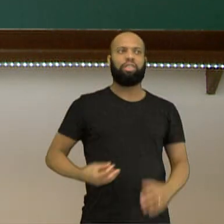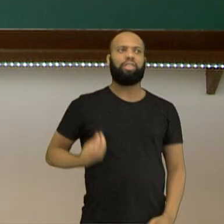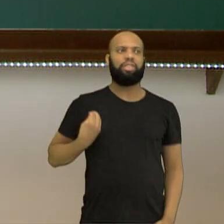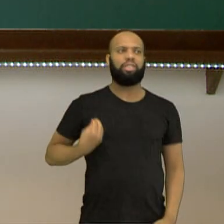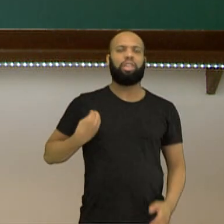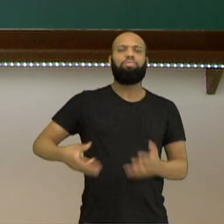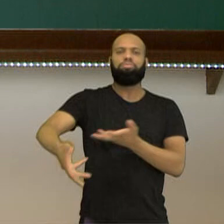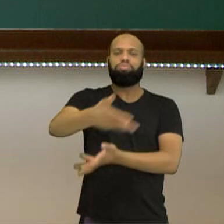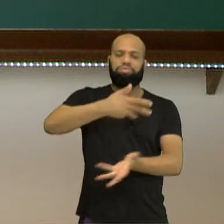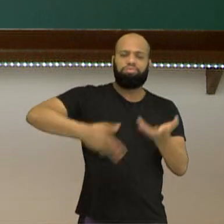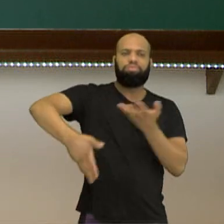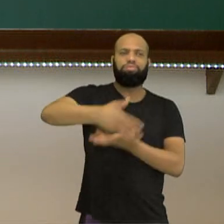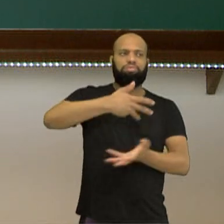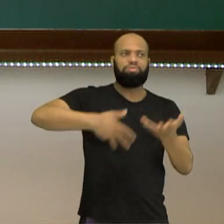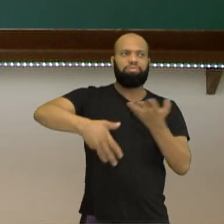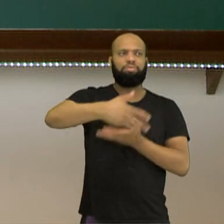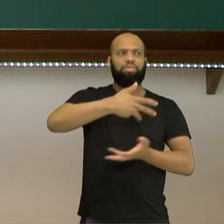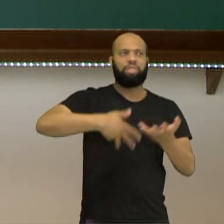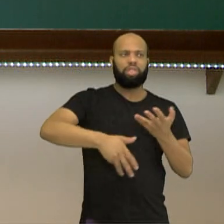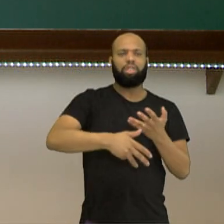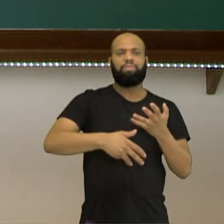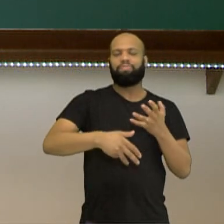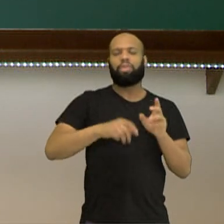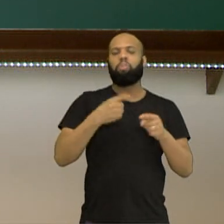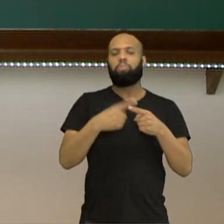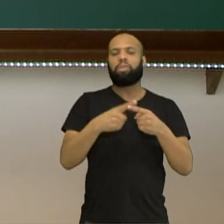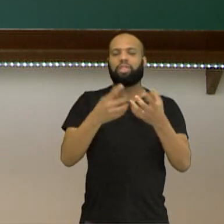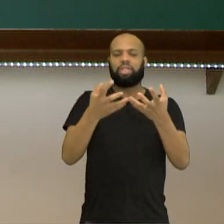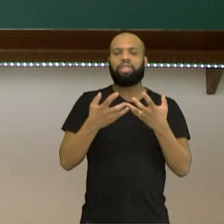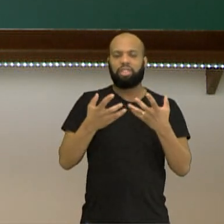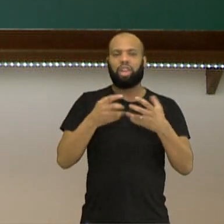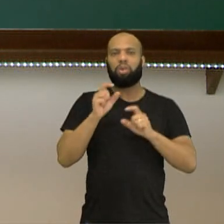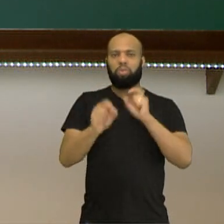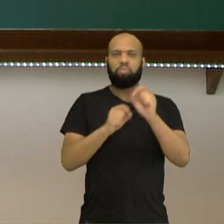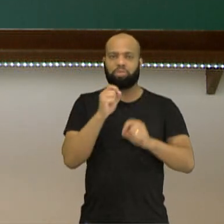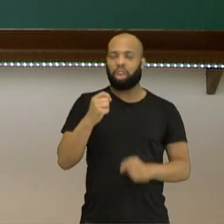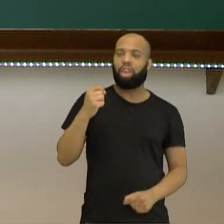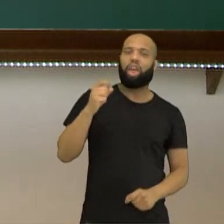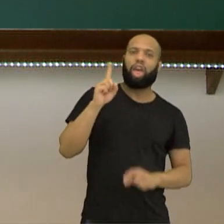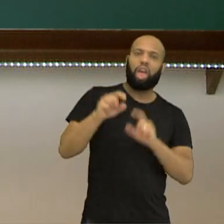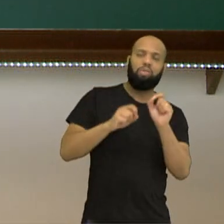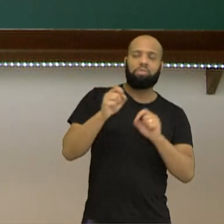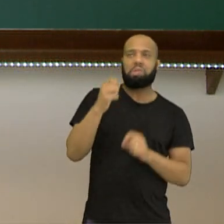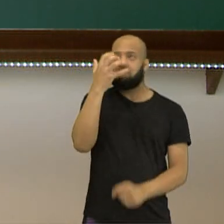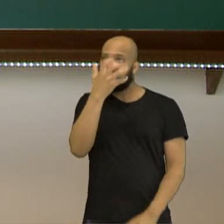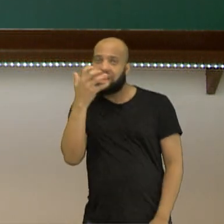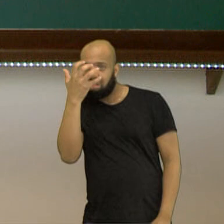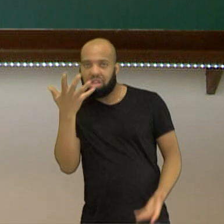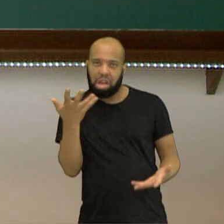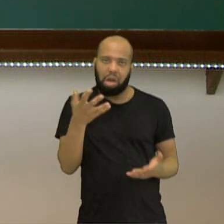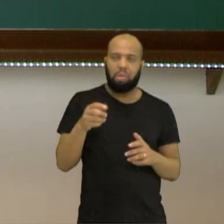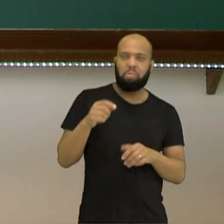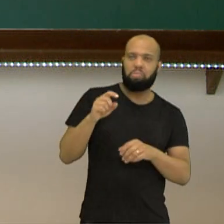ali para uma distração a mais. É para isso que serve a rede social, não é? Vamos continuar,